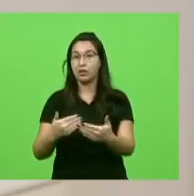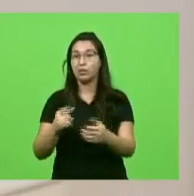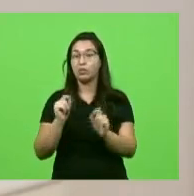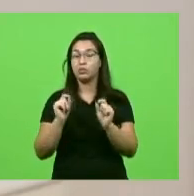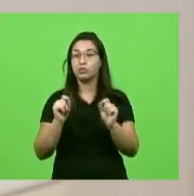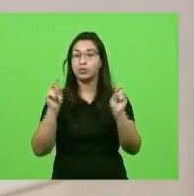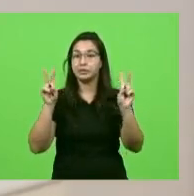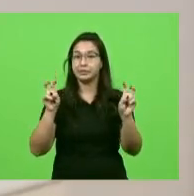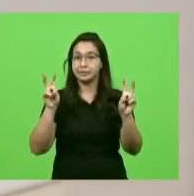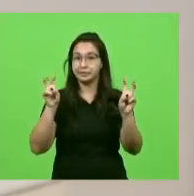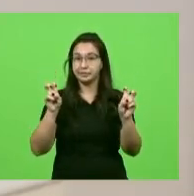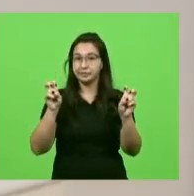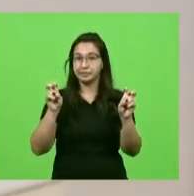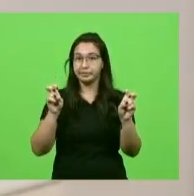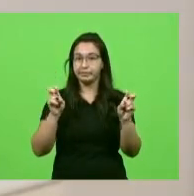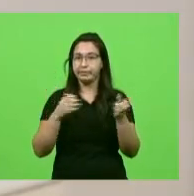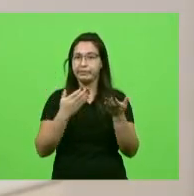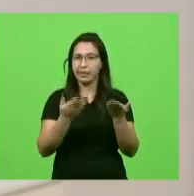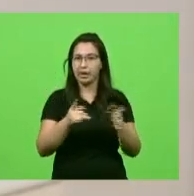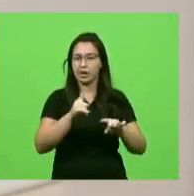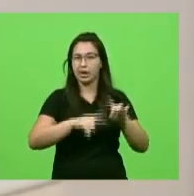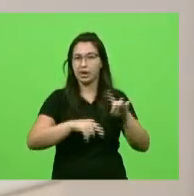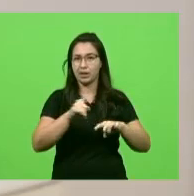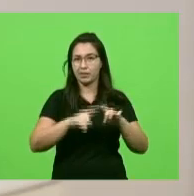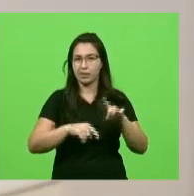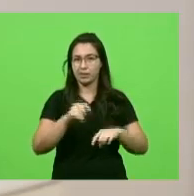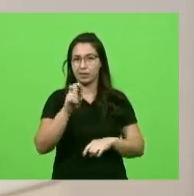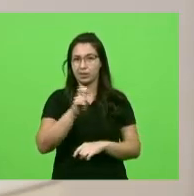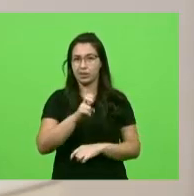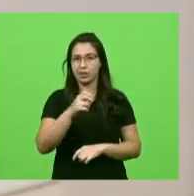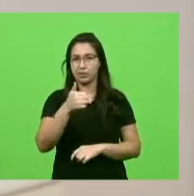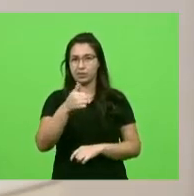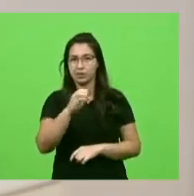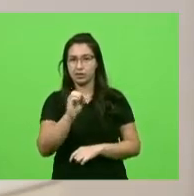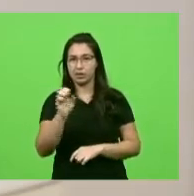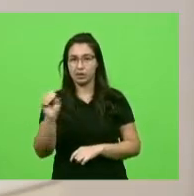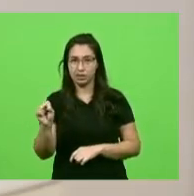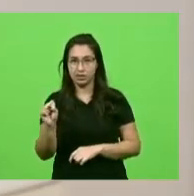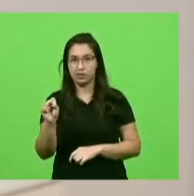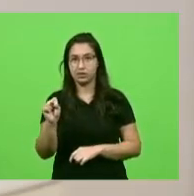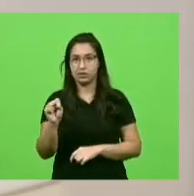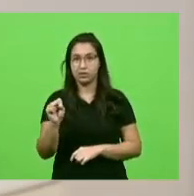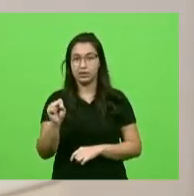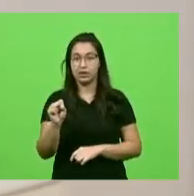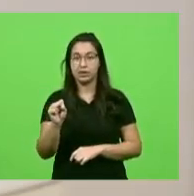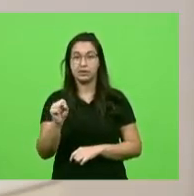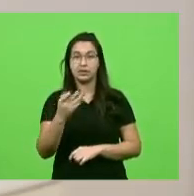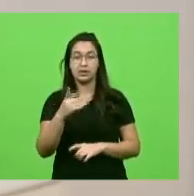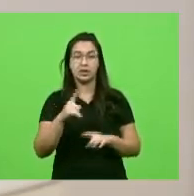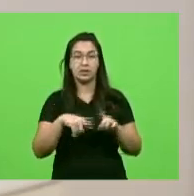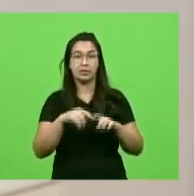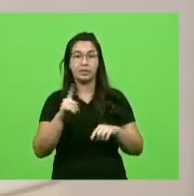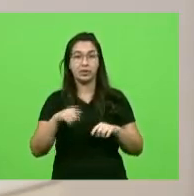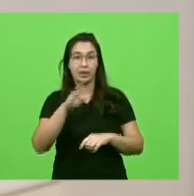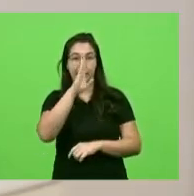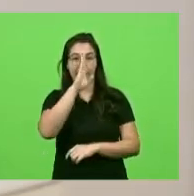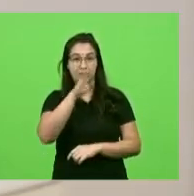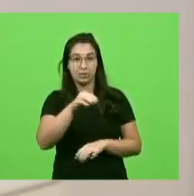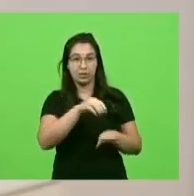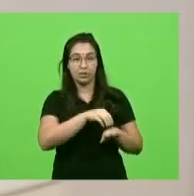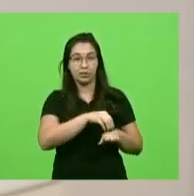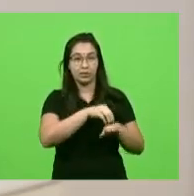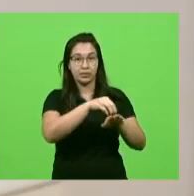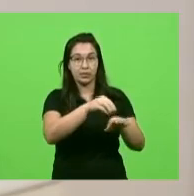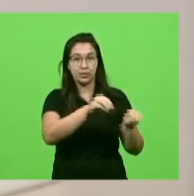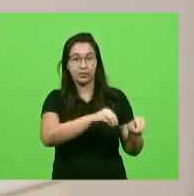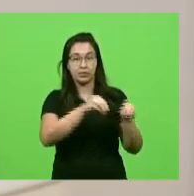aspas, o referido equipamento, Shangri-La 510S, serve para uso primariamente em transporte de pacientes